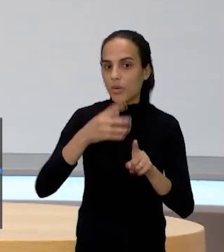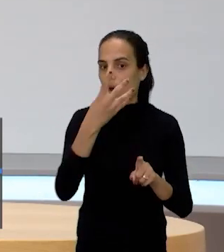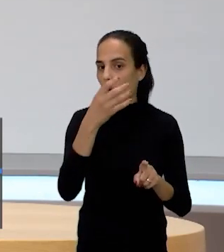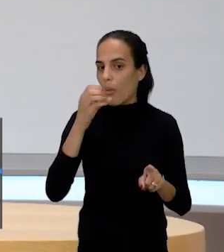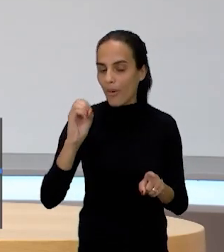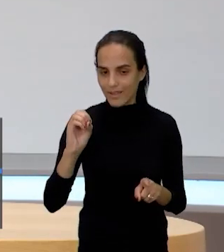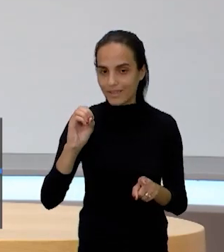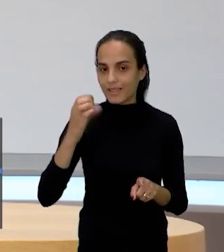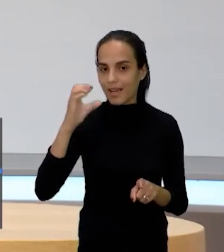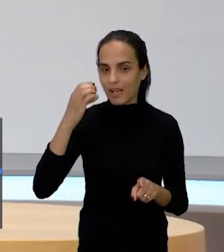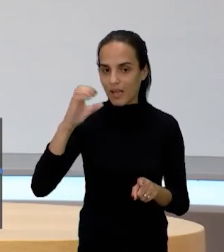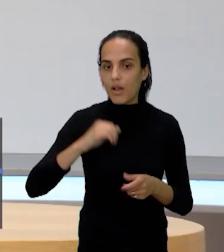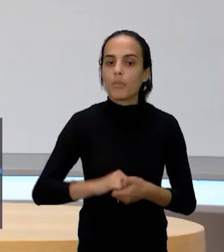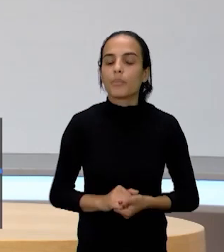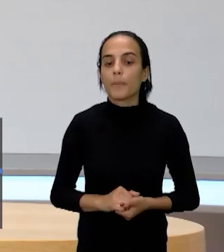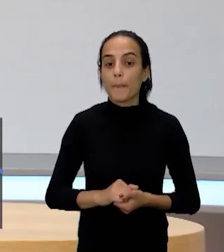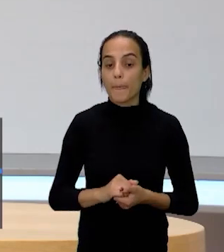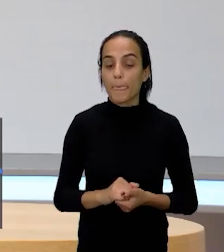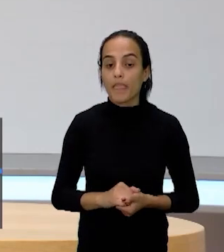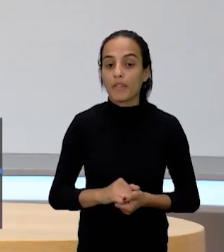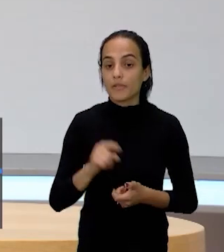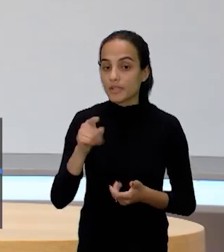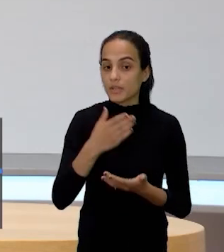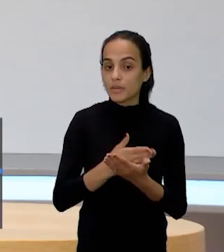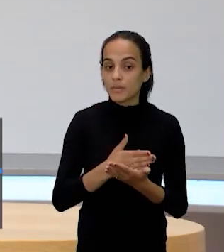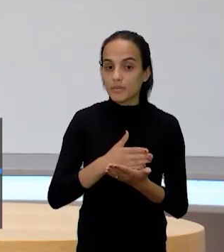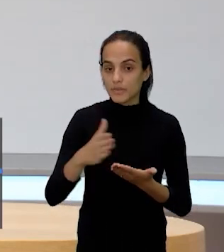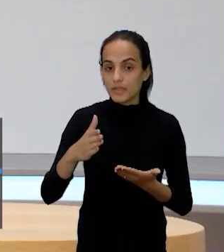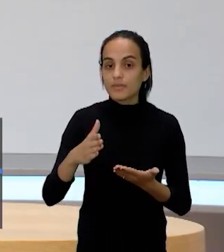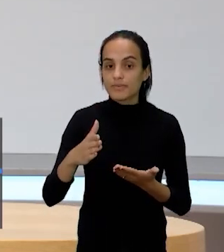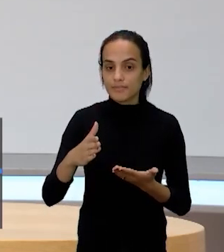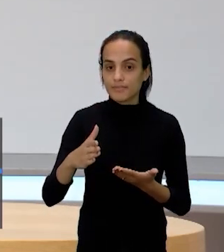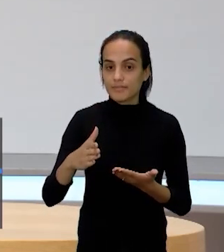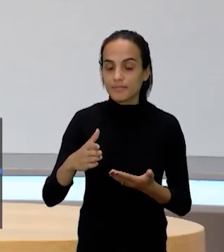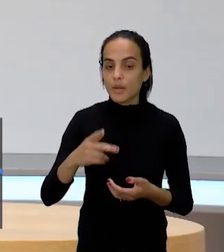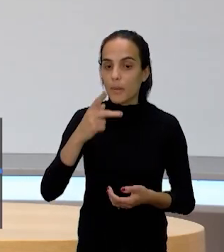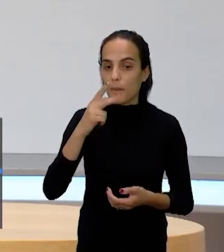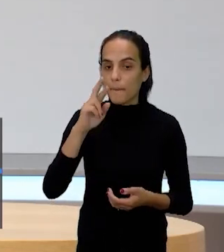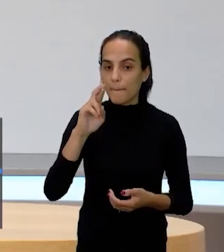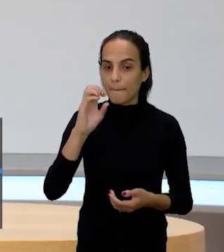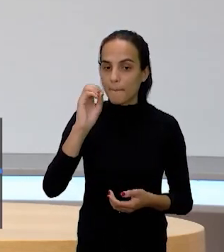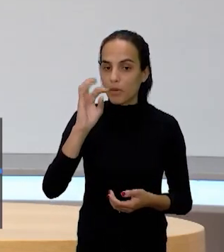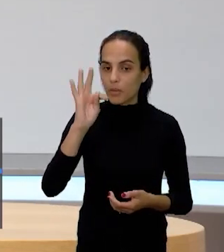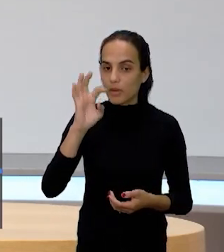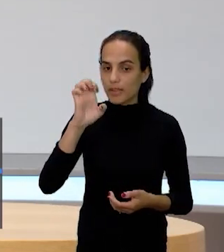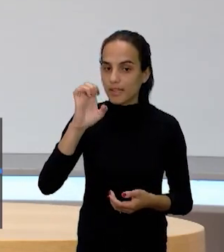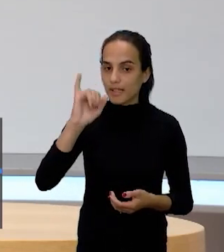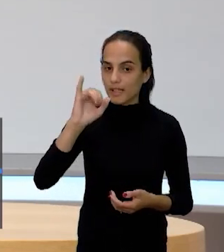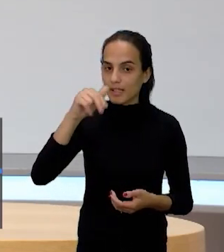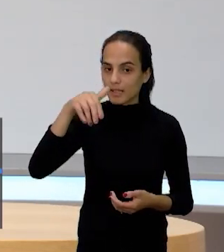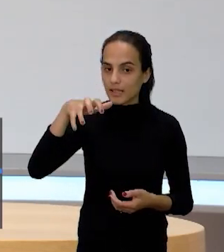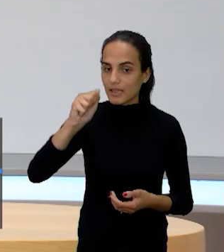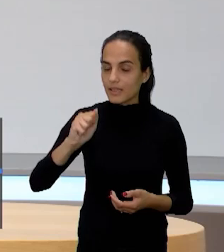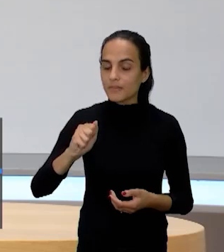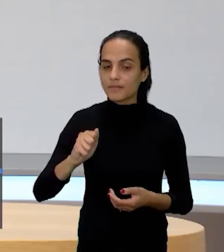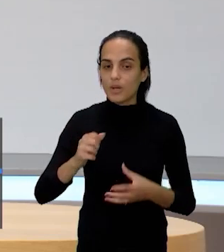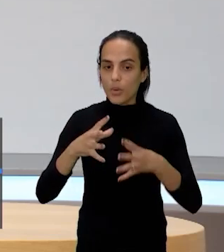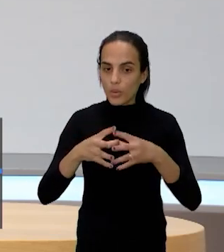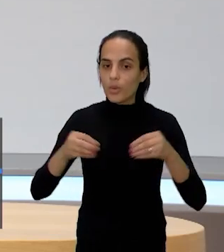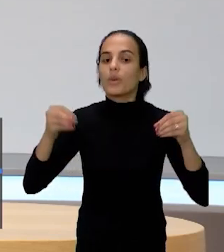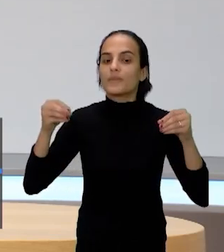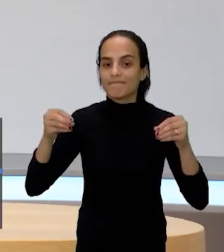sua temperatura chega nesse grau, começa a desnaturar suas proteínas. Por quê? Quanto mais alta a